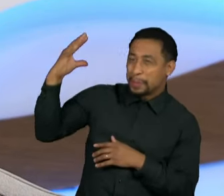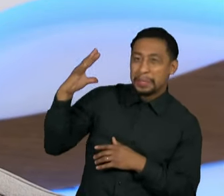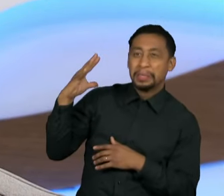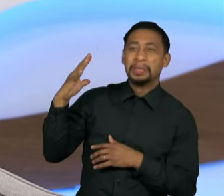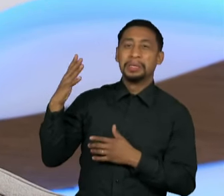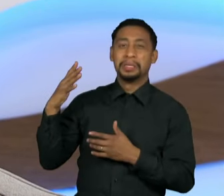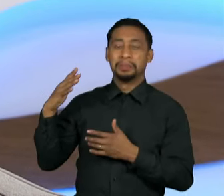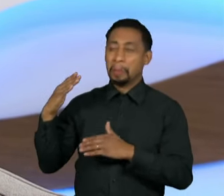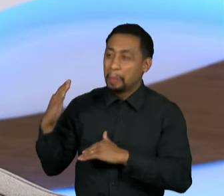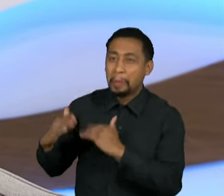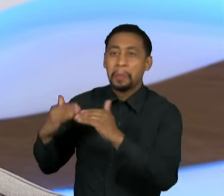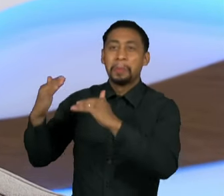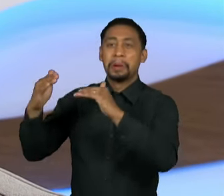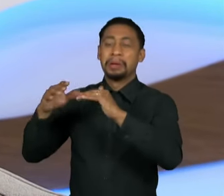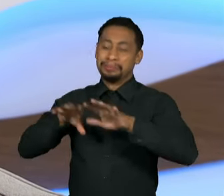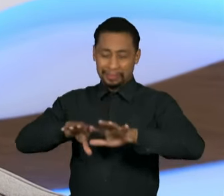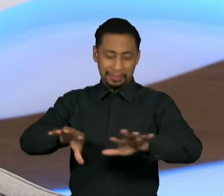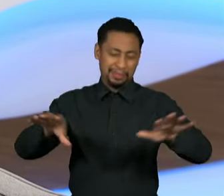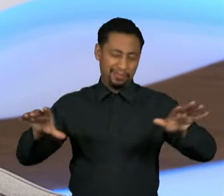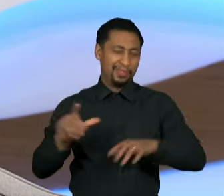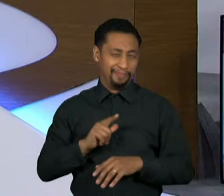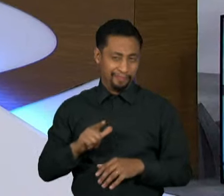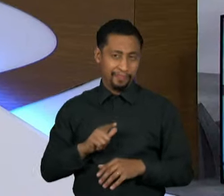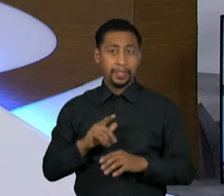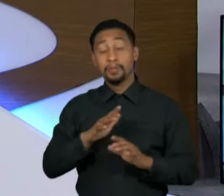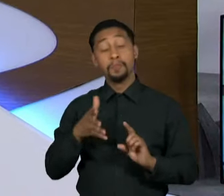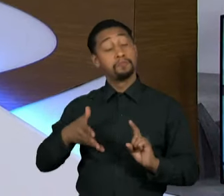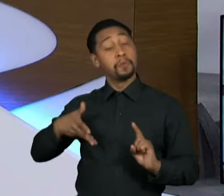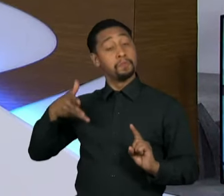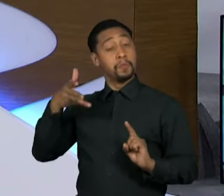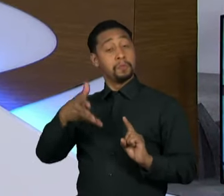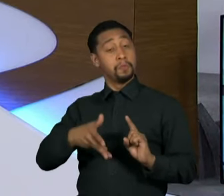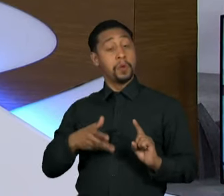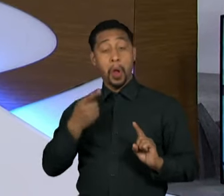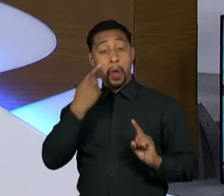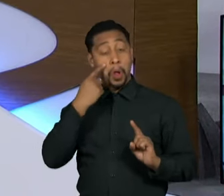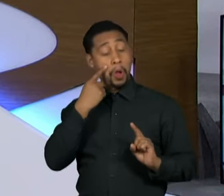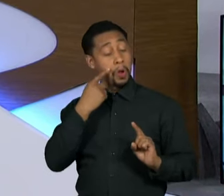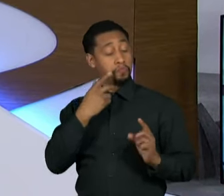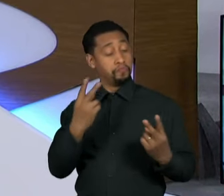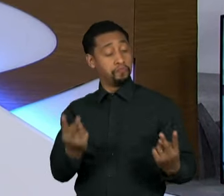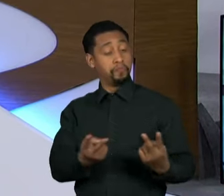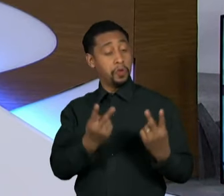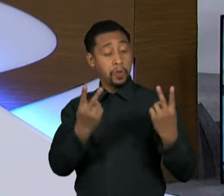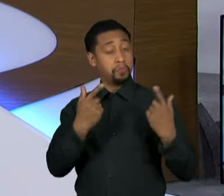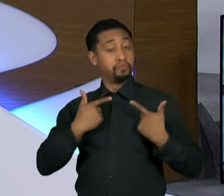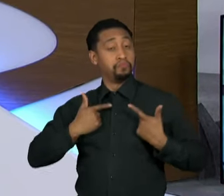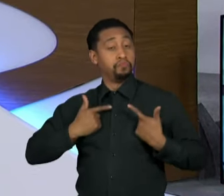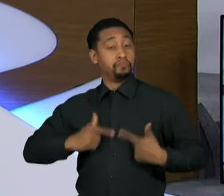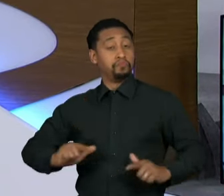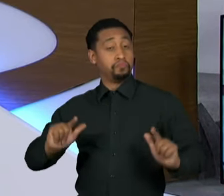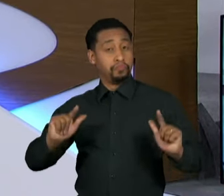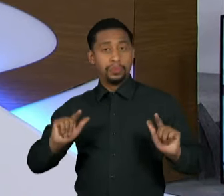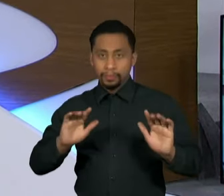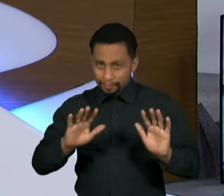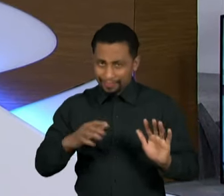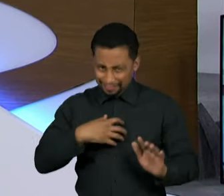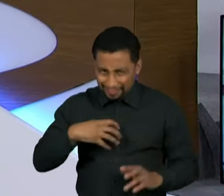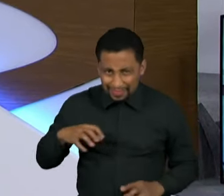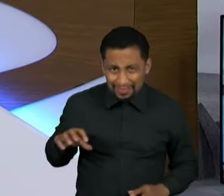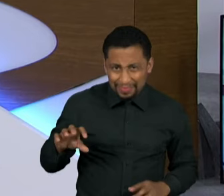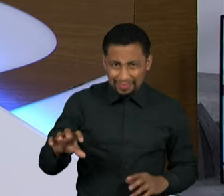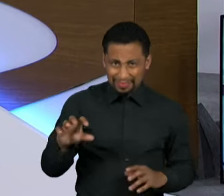questão é a seguinte, enquanto se mantém esse discurso da neutralidade dos valores, esse tipo de valor progressista